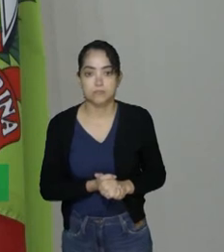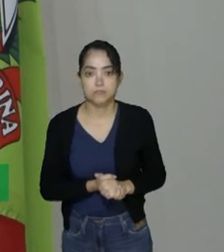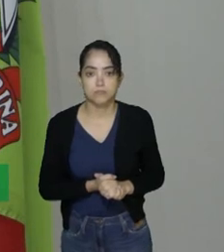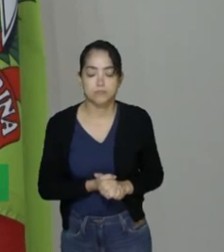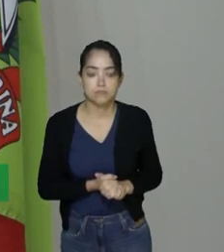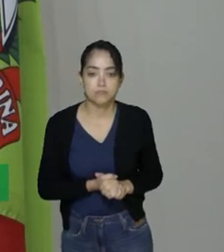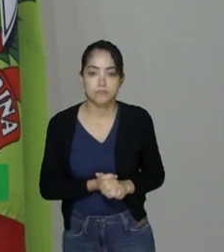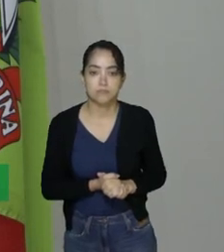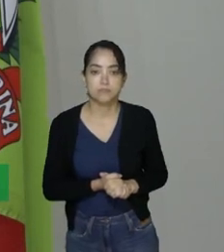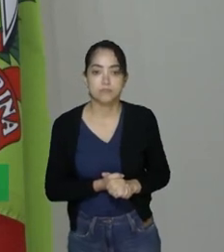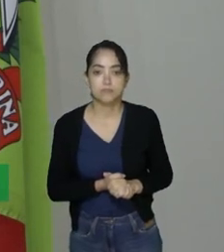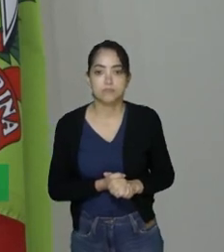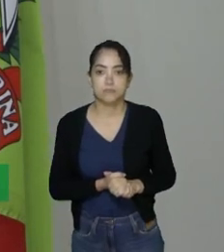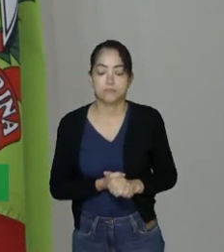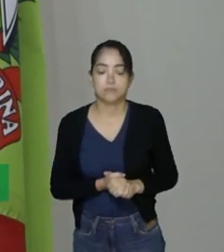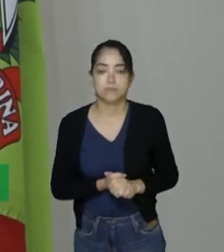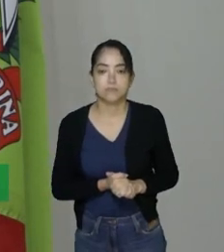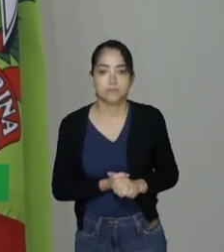Boa tarde, colegas.